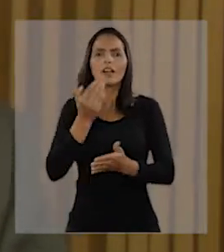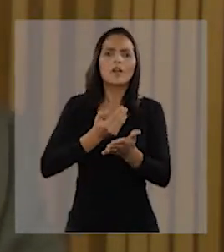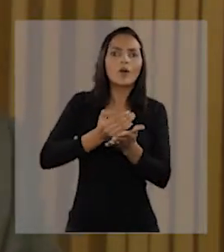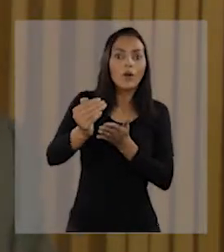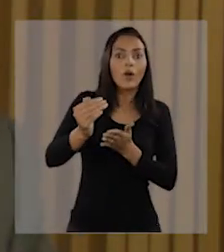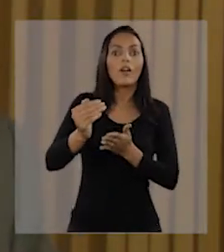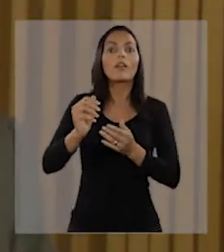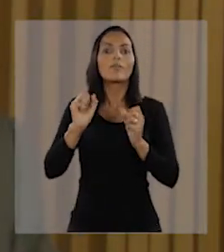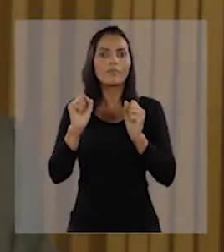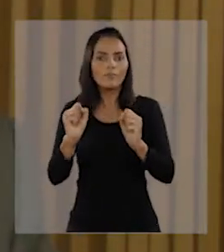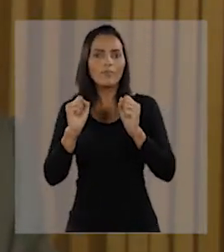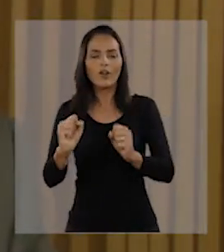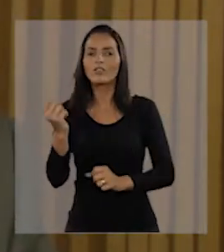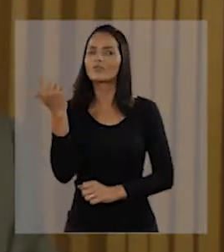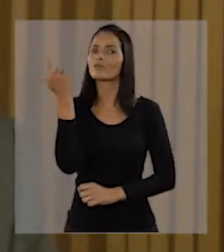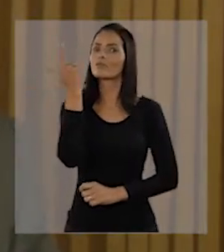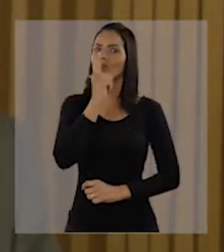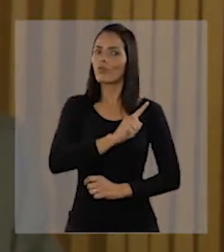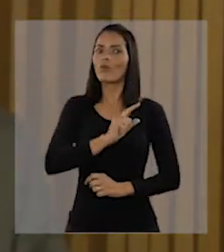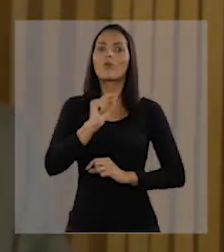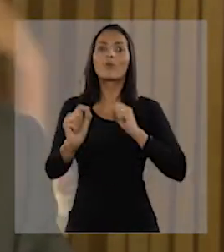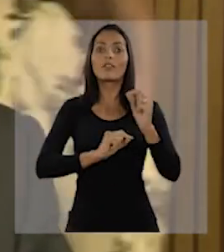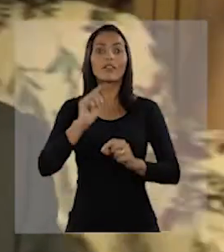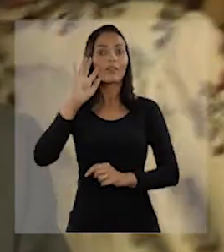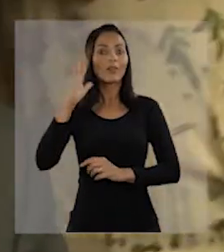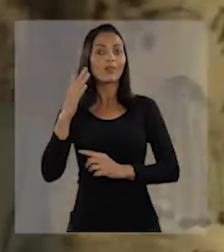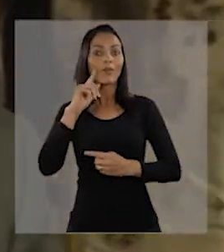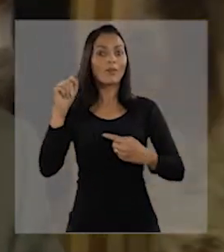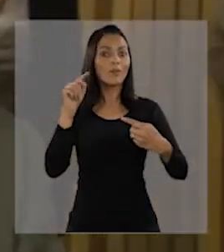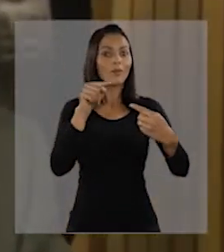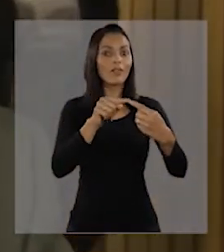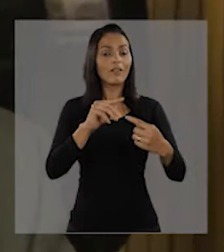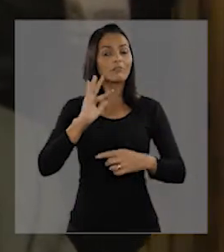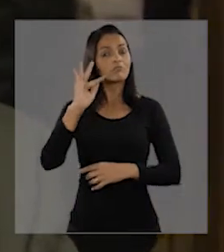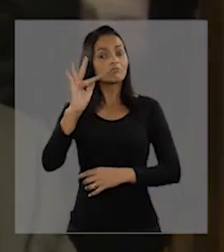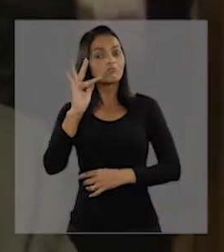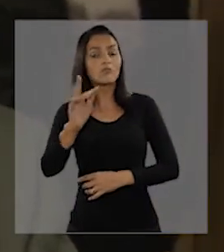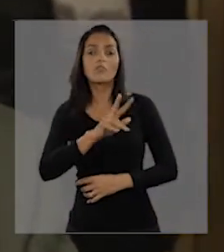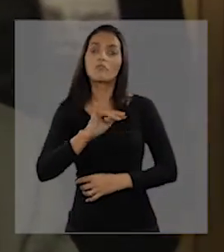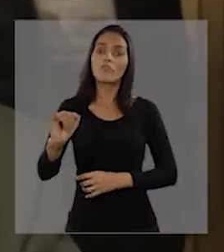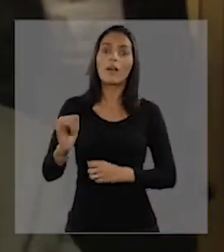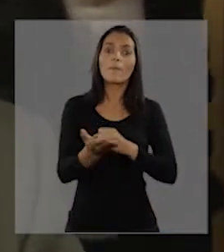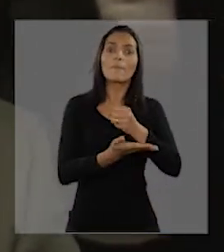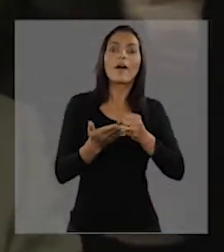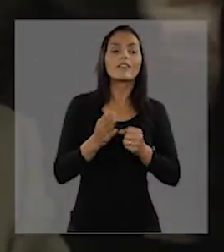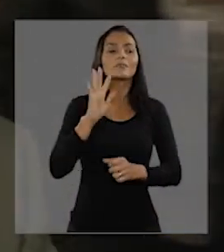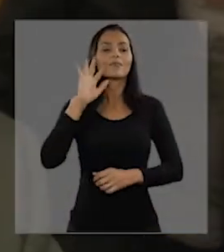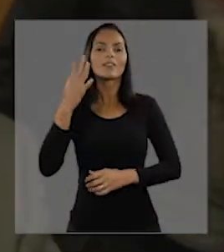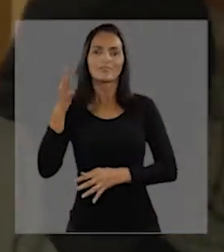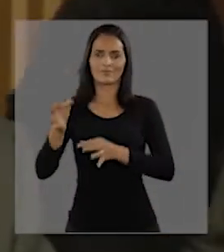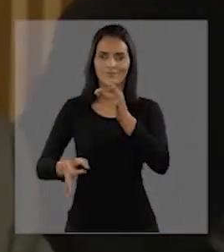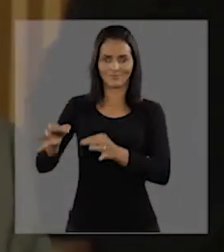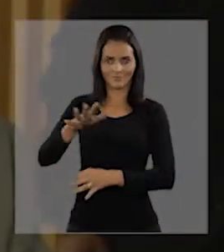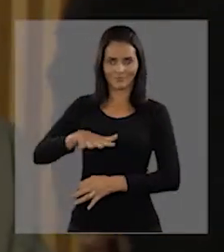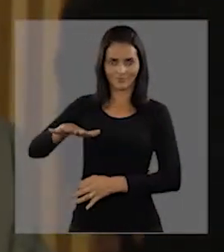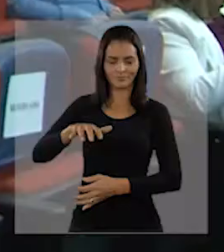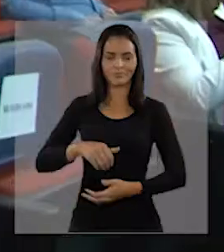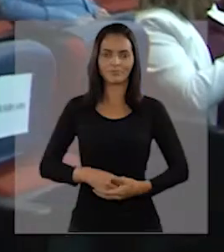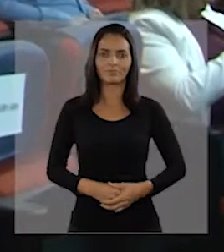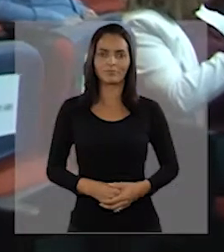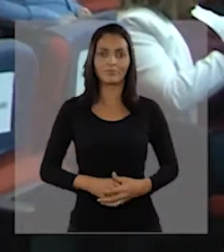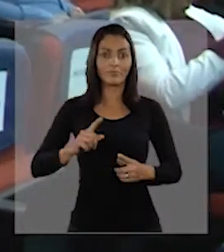desse questionamento a gente possa chegar a determinadas conclusões que daqui a um dia serão base aí para as decisões